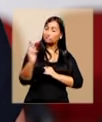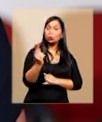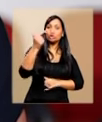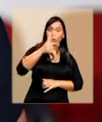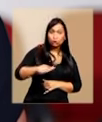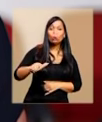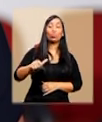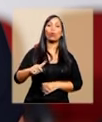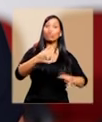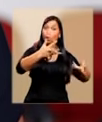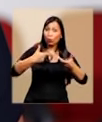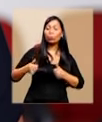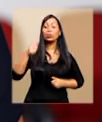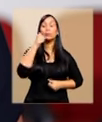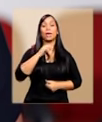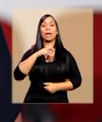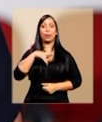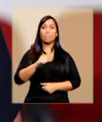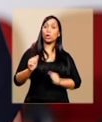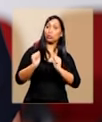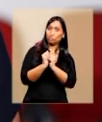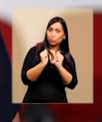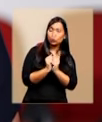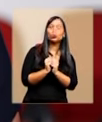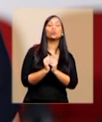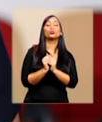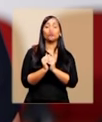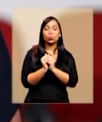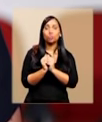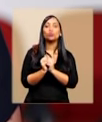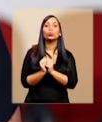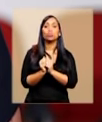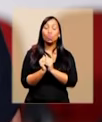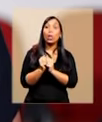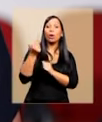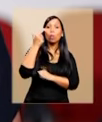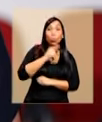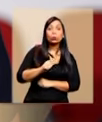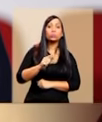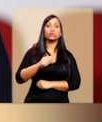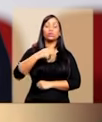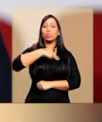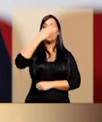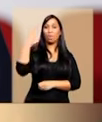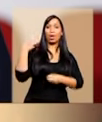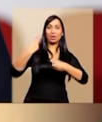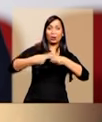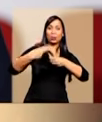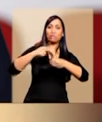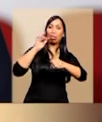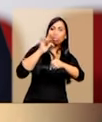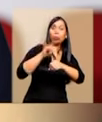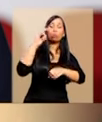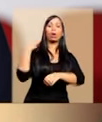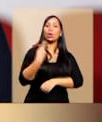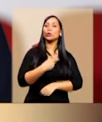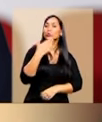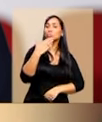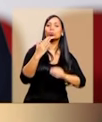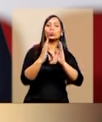veio novamente, convidei a Camila foi com a gente, a Camila conseguiu tocar em Nossa Senhora de Nazaré,